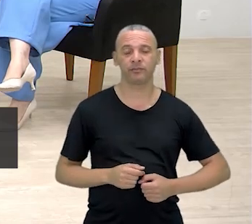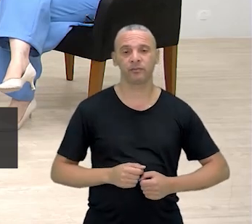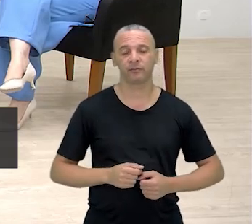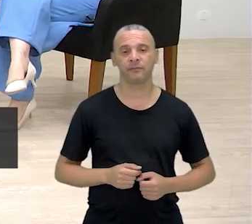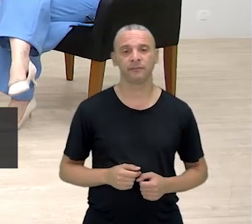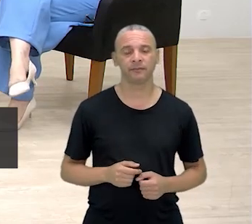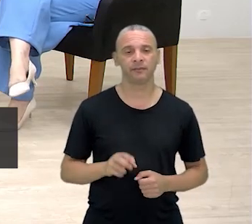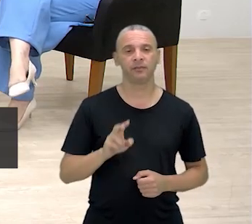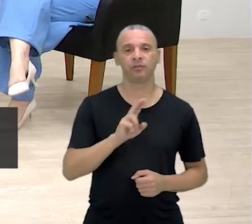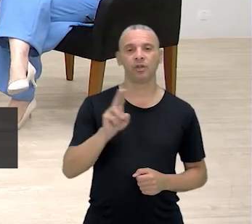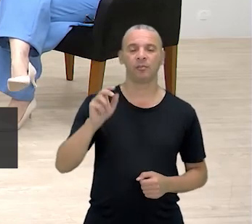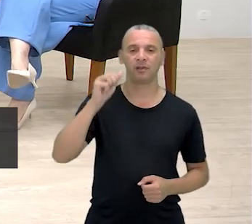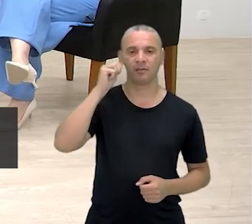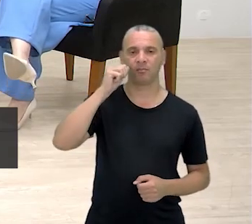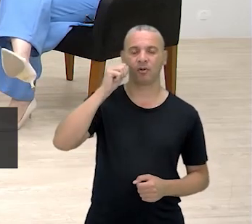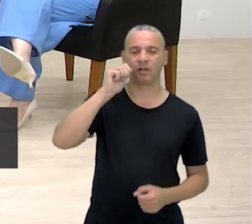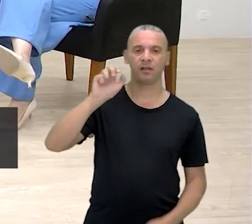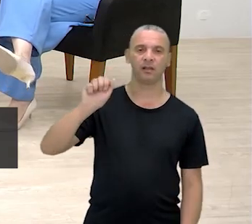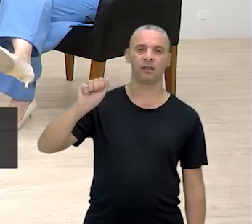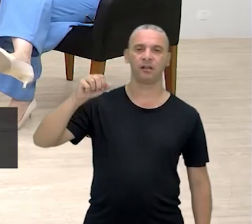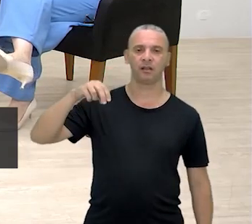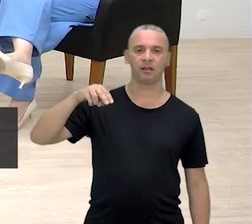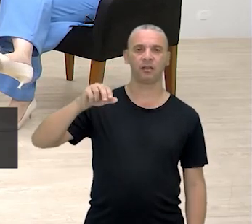Eu vou chamar a Ana Cristina enquanto isso.